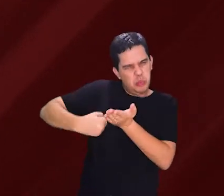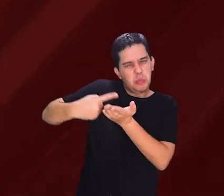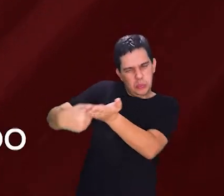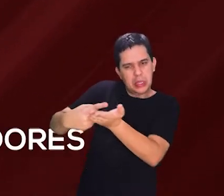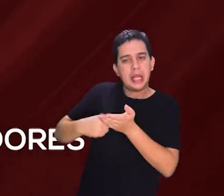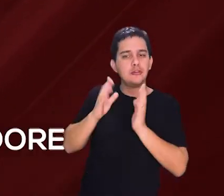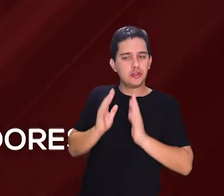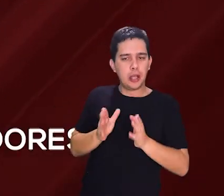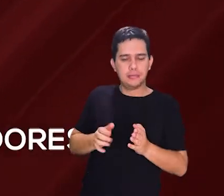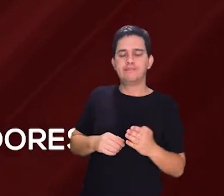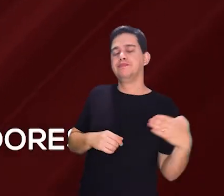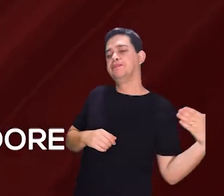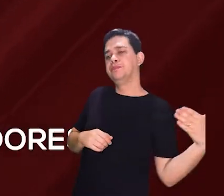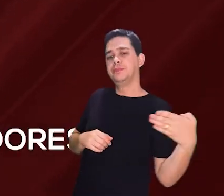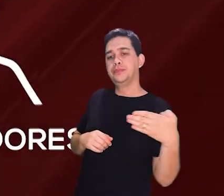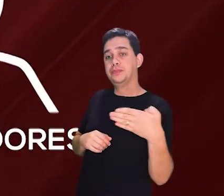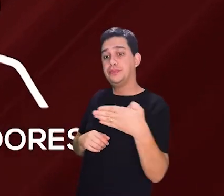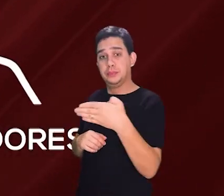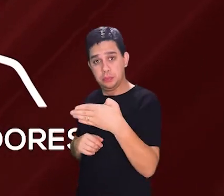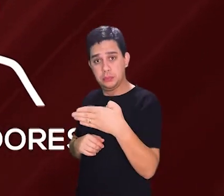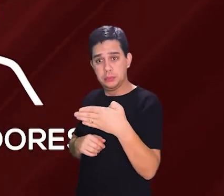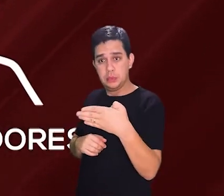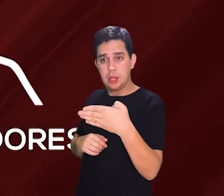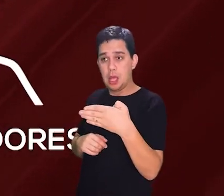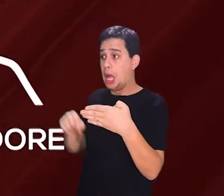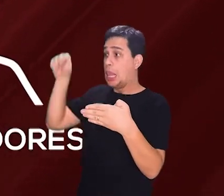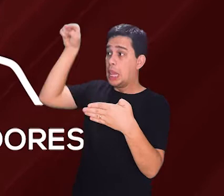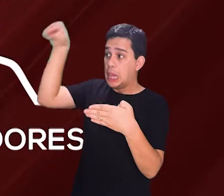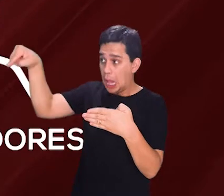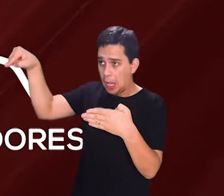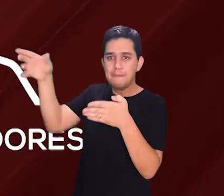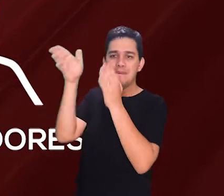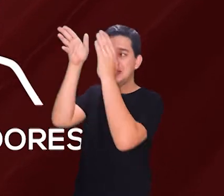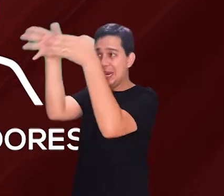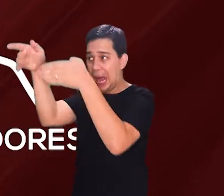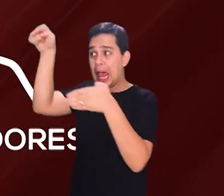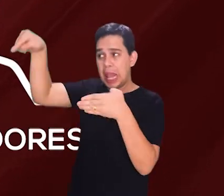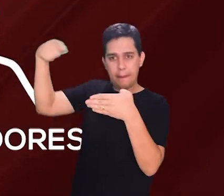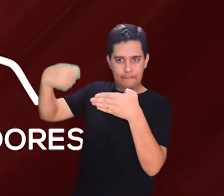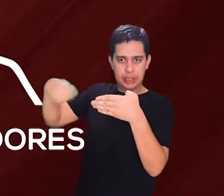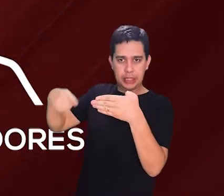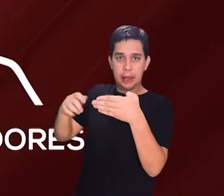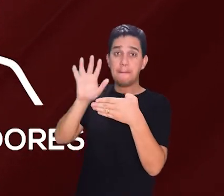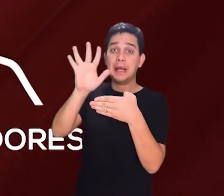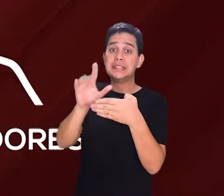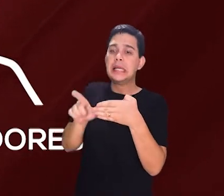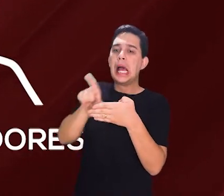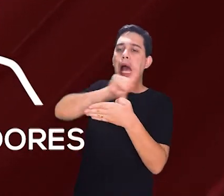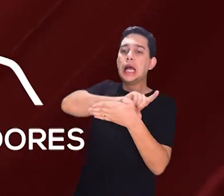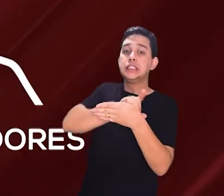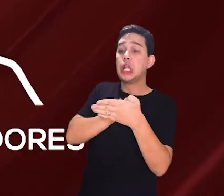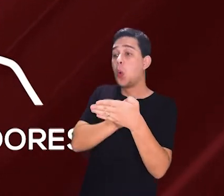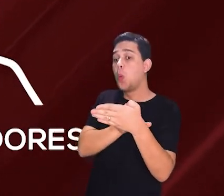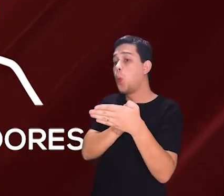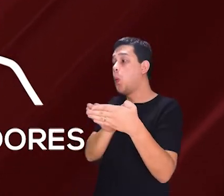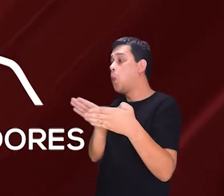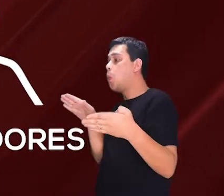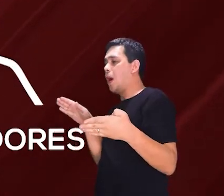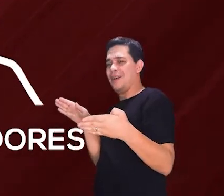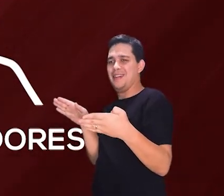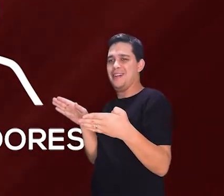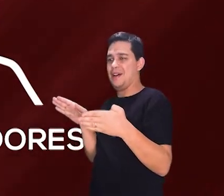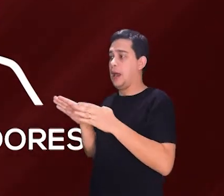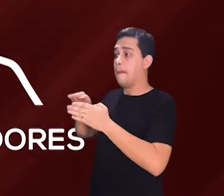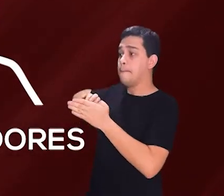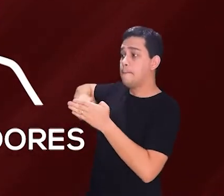no meio do caminho ele parava, vinha um outro motorista, pegava essa carga e levava para o receptador.